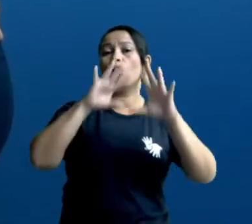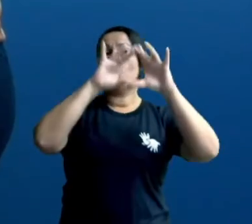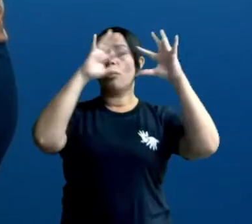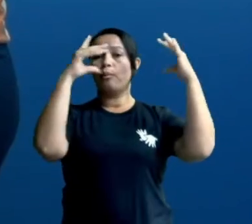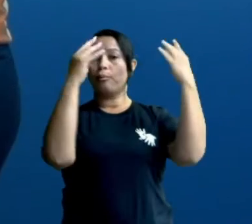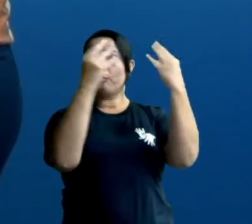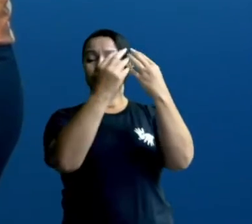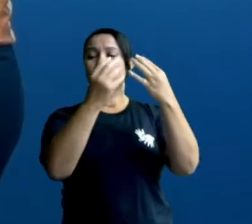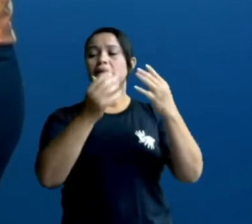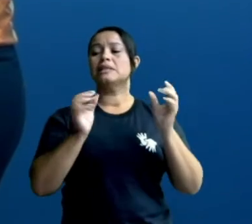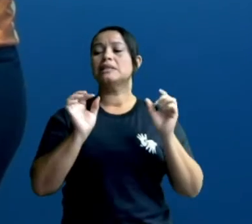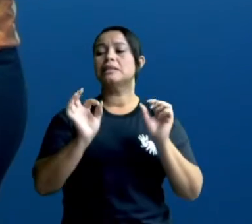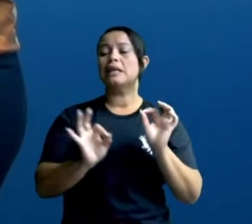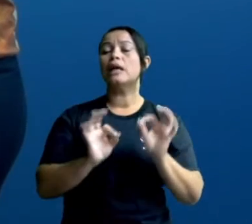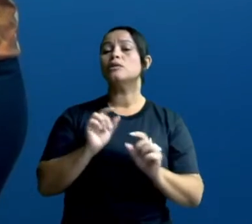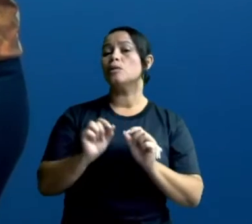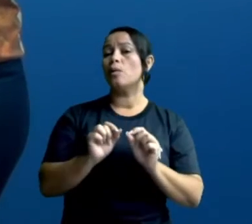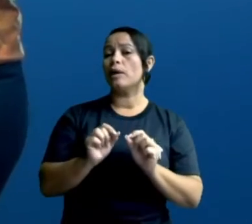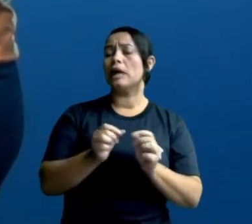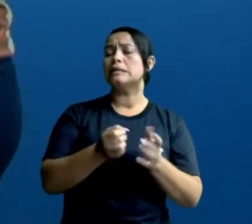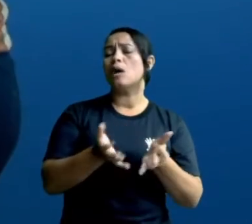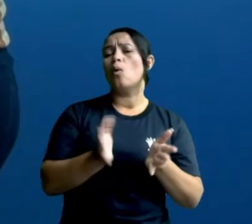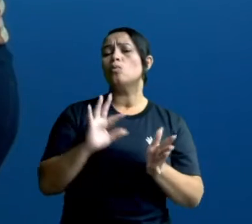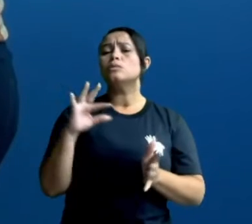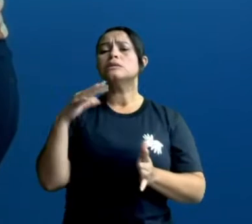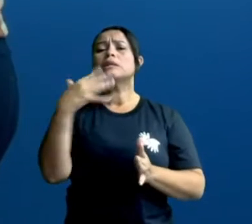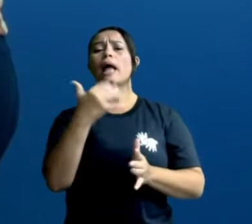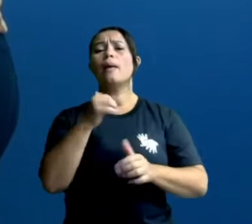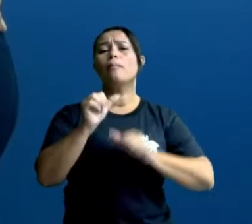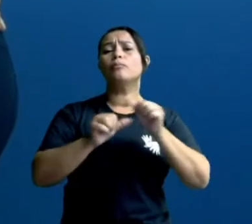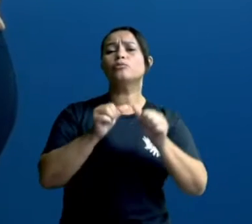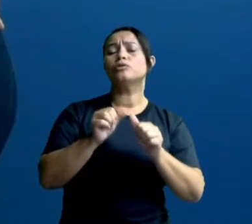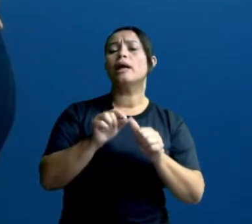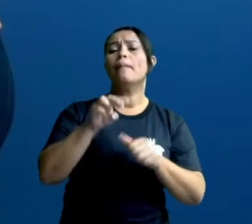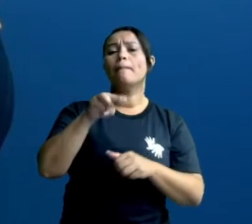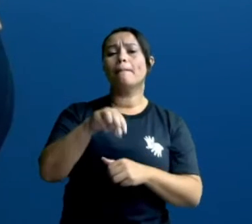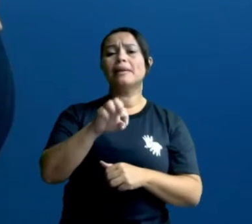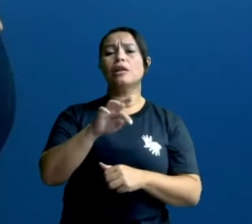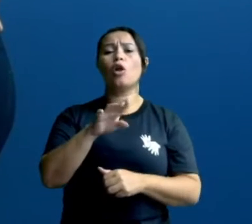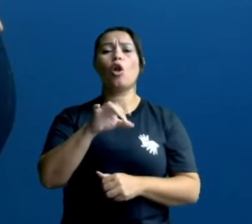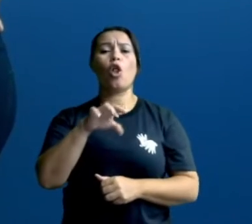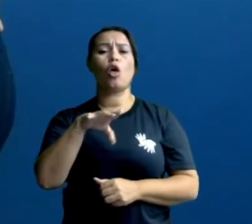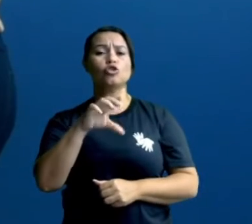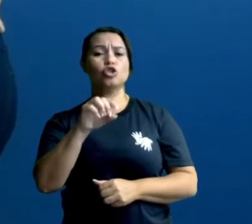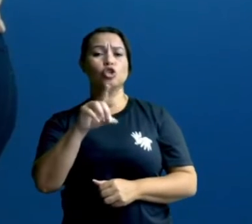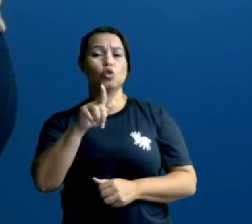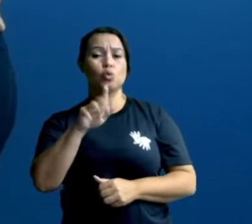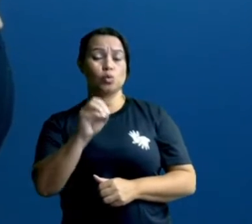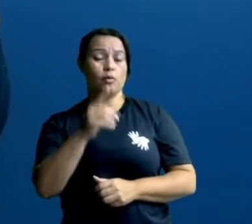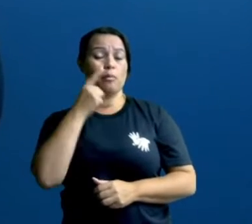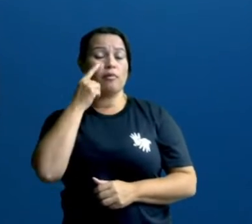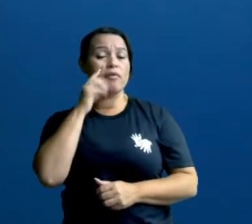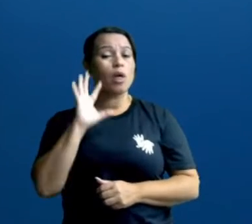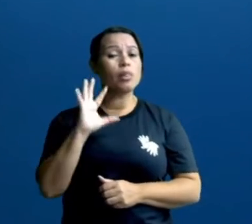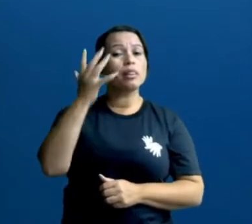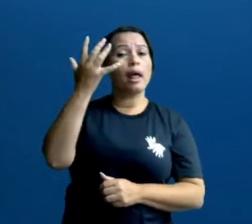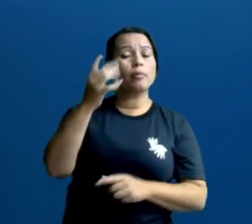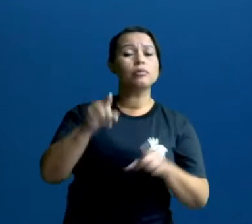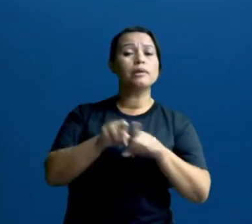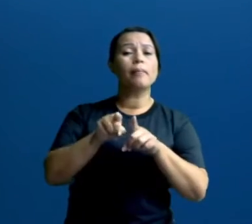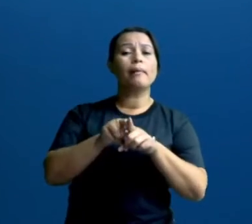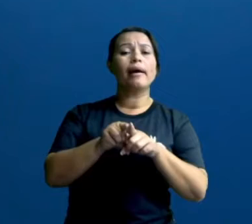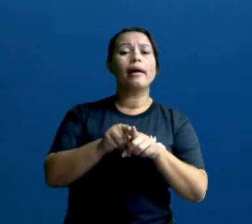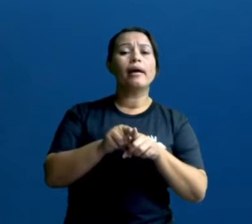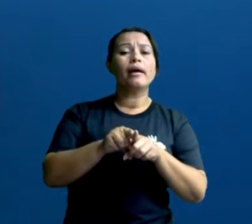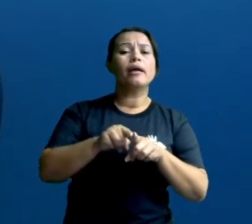nuvens tá que são tempos meteorológicos e vamos saber a diferença entre tempo e clima e